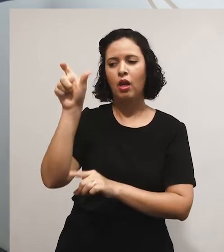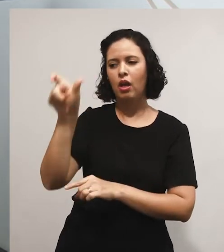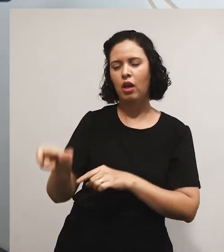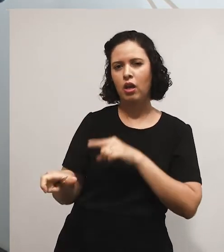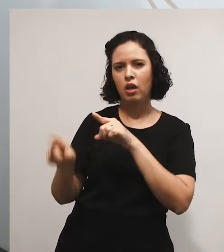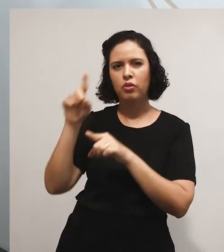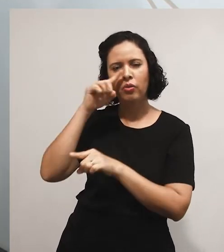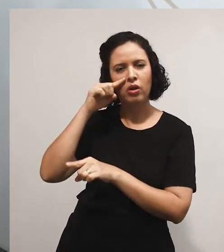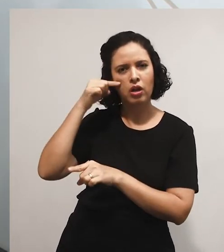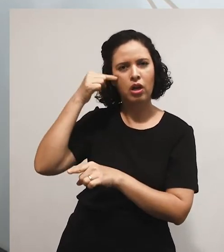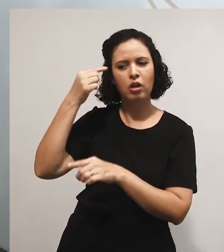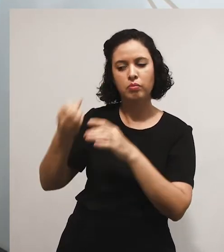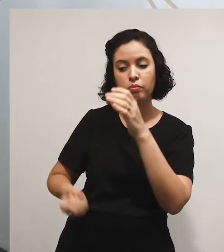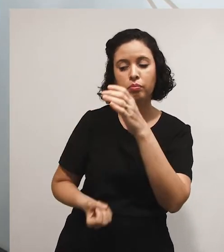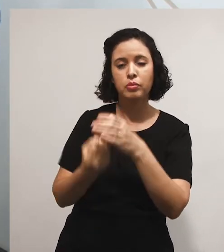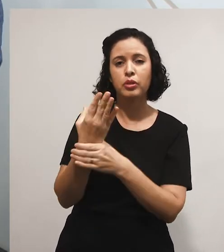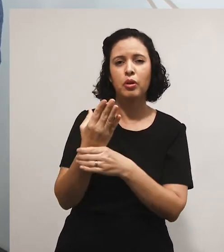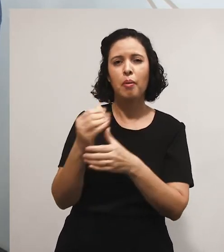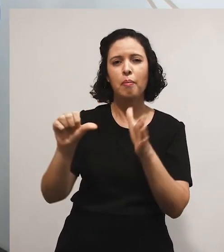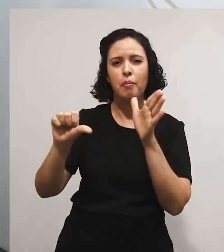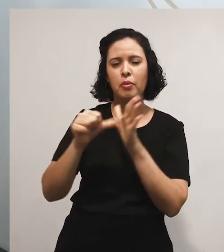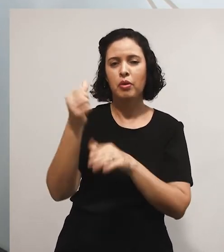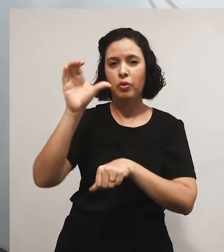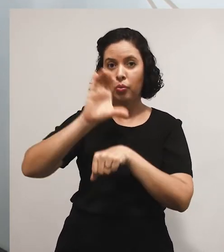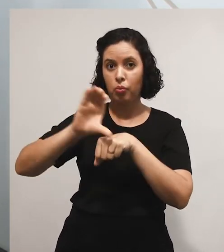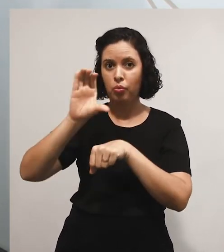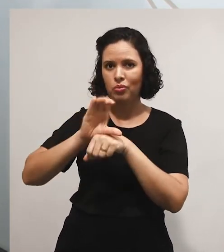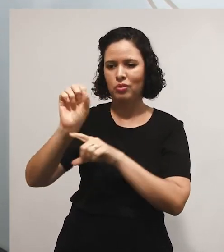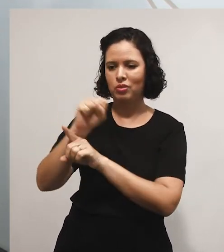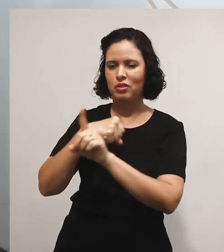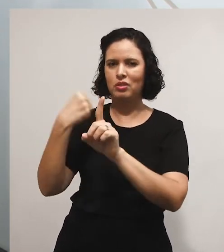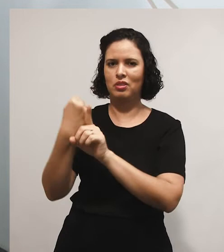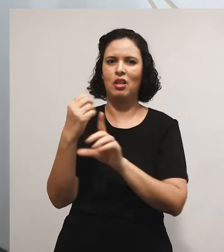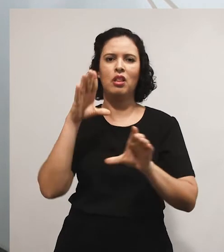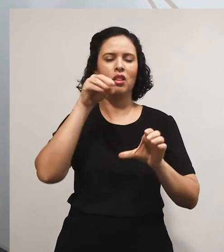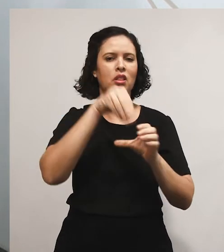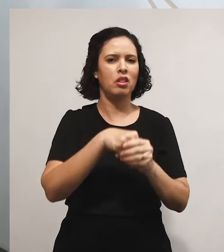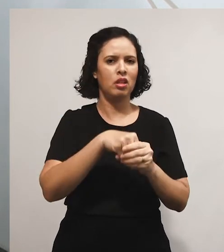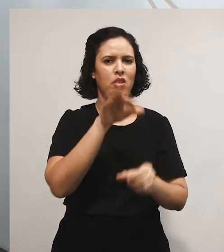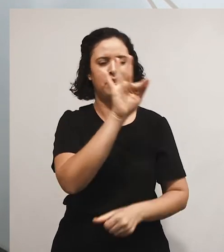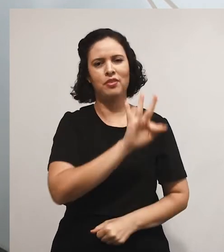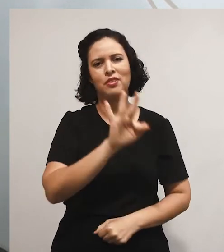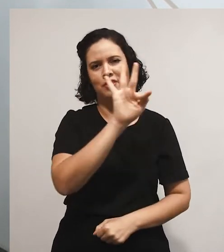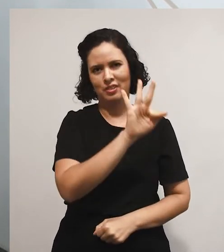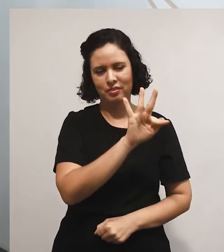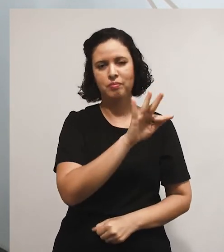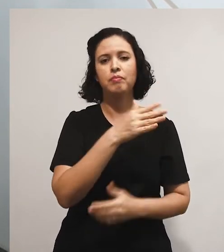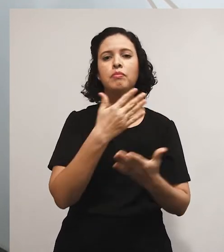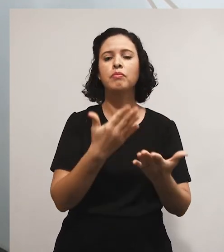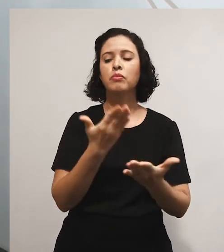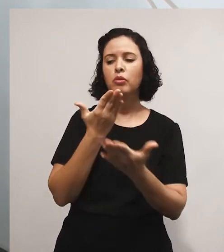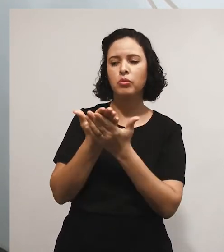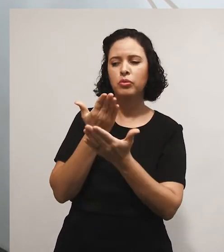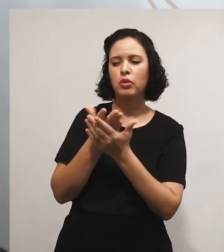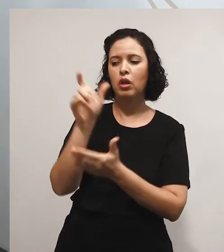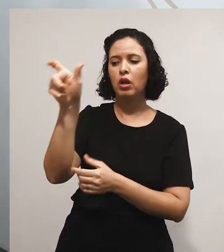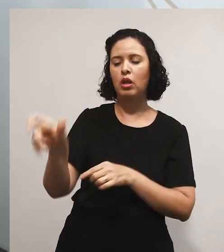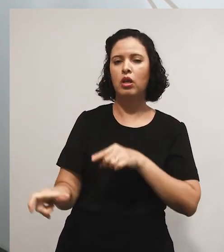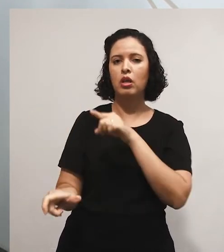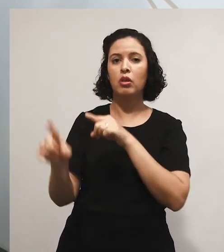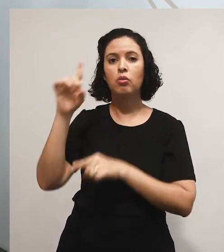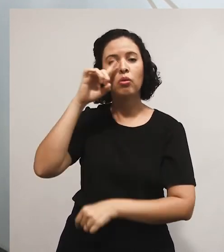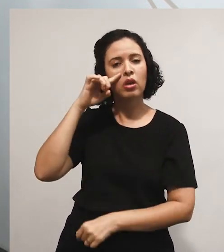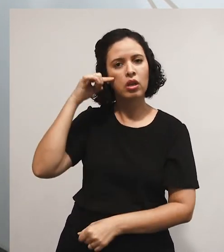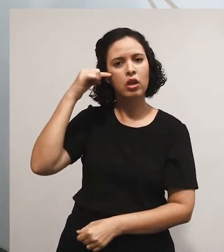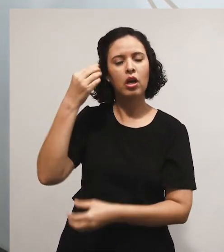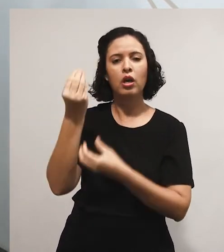sociologia dentro da universidade. Então, nós vamos trabalhar um pouco sobre a sociologia de Durkheim para que a gente possa